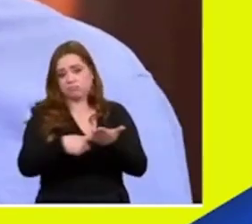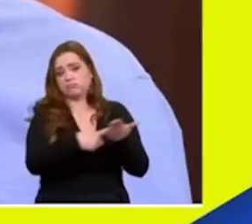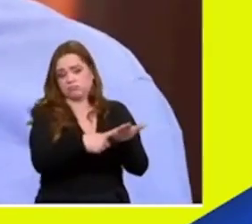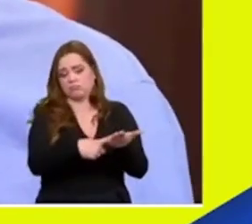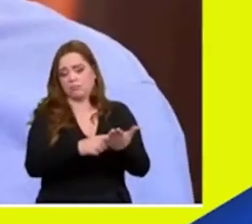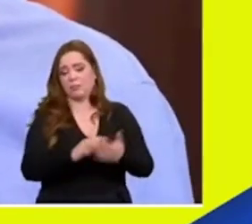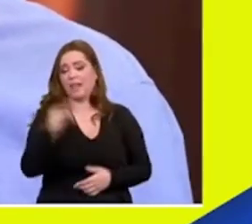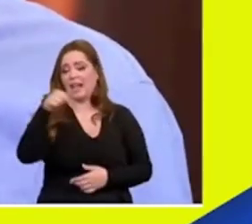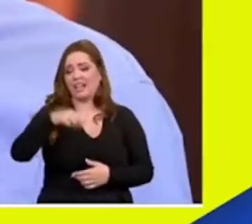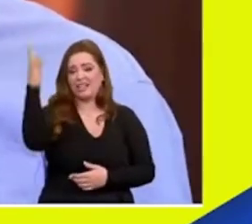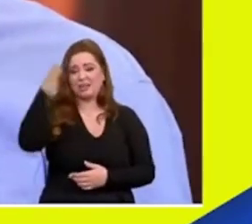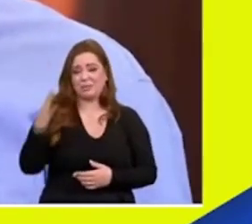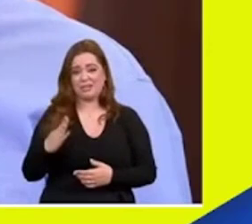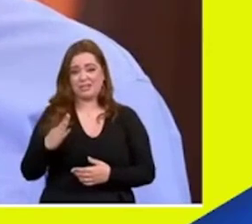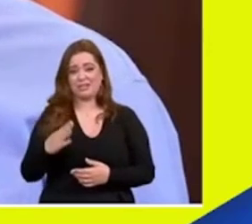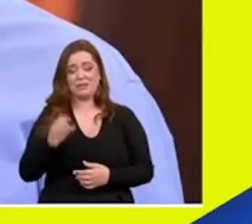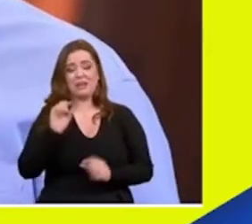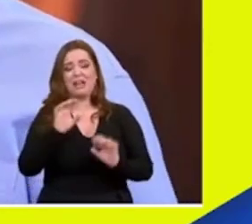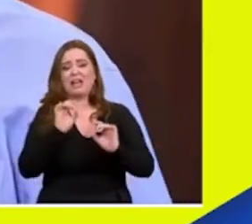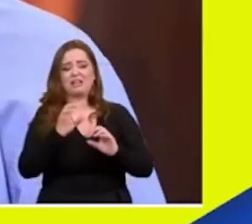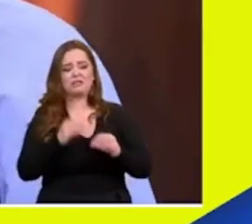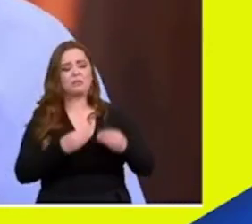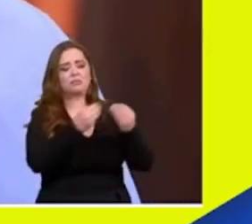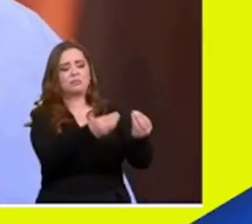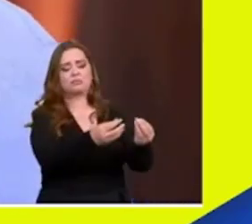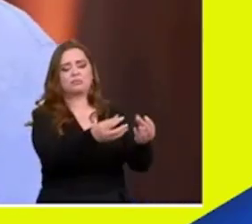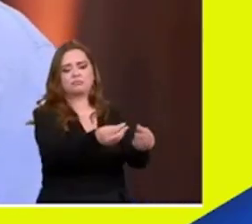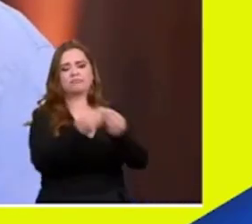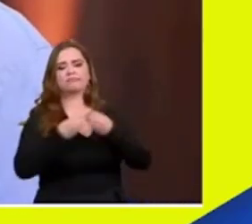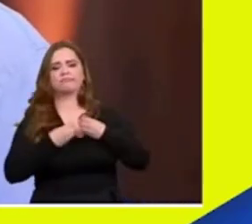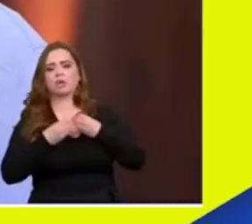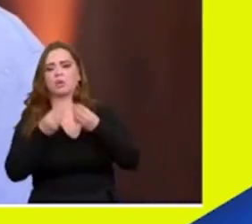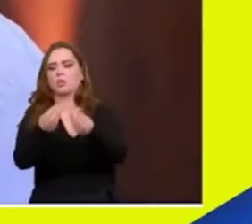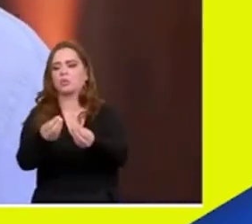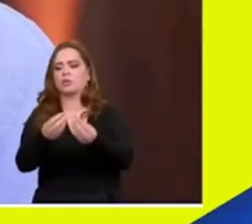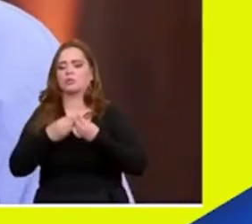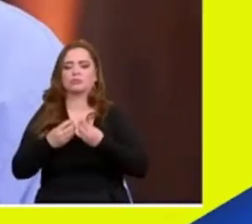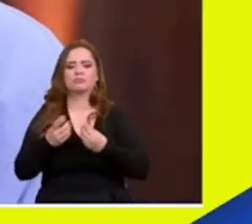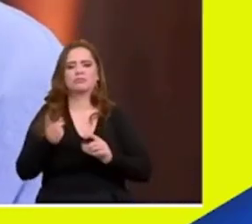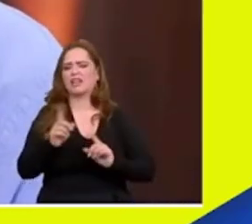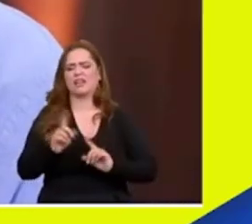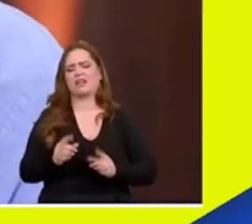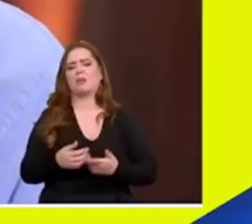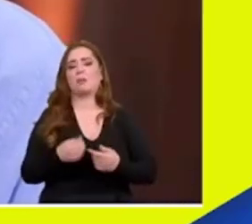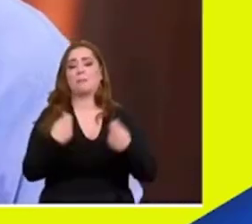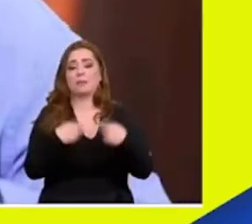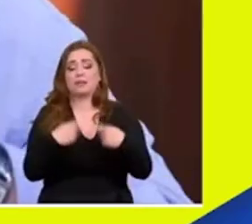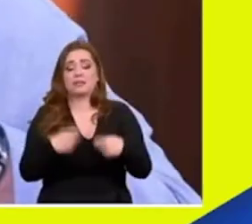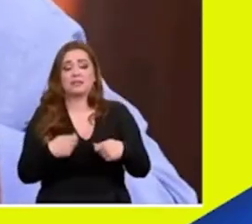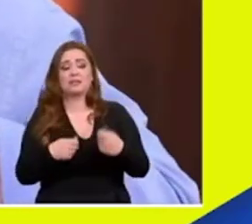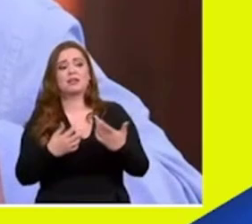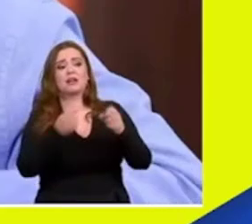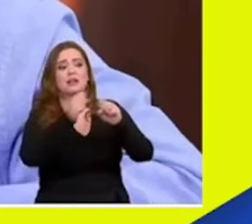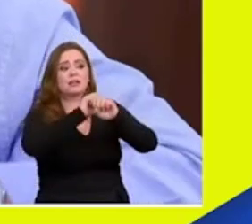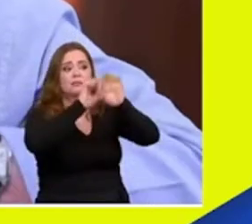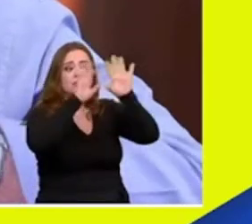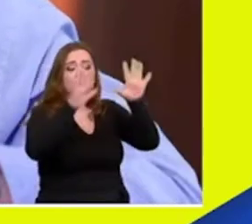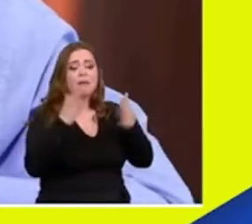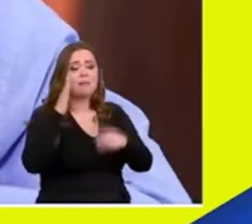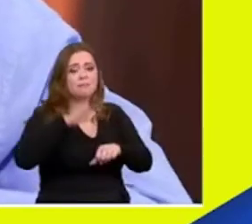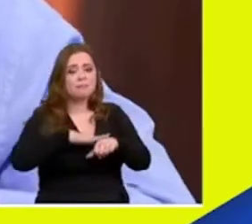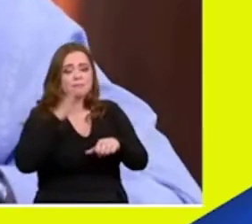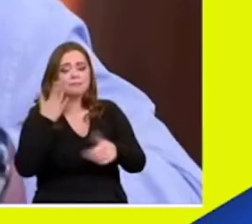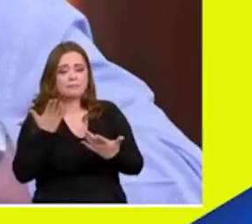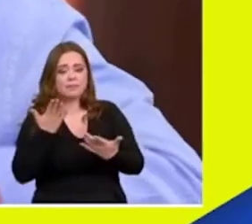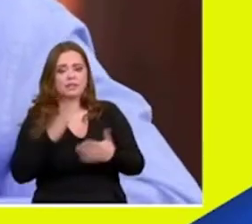que você recebe. Então, eu trato isso com mais clareza, eu trato isso com mais simpatia. Ou seja, eu converso com o deputado,